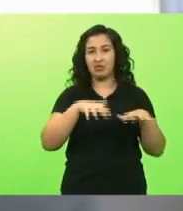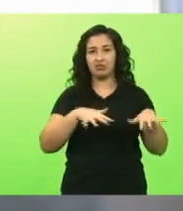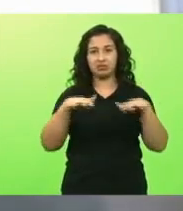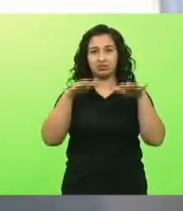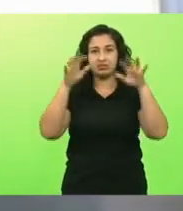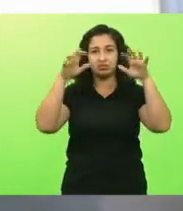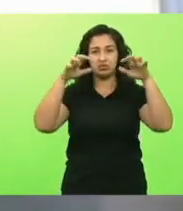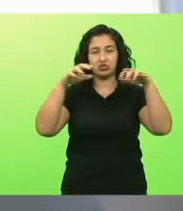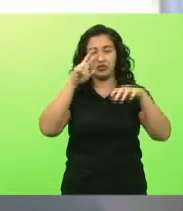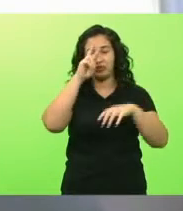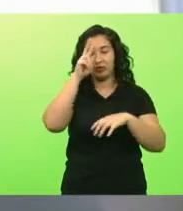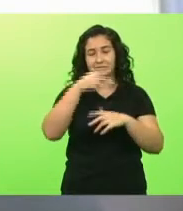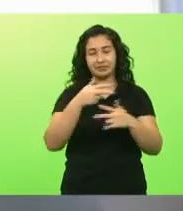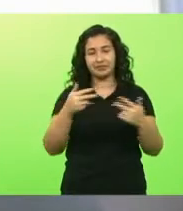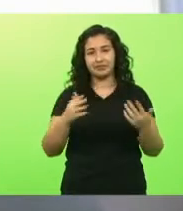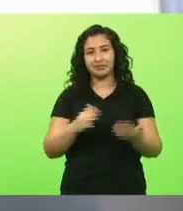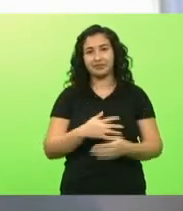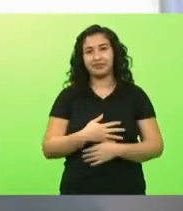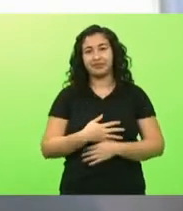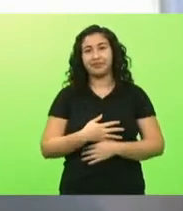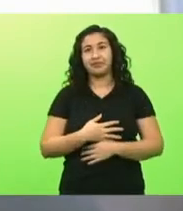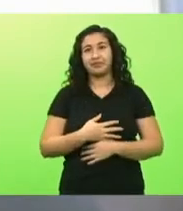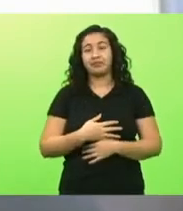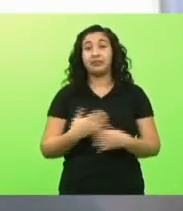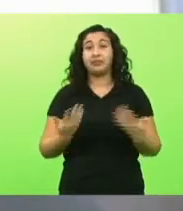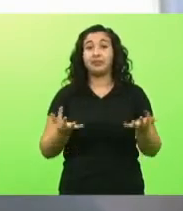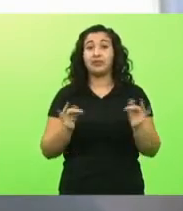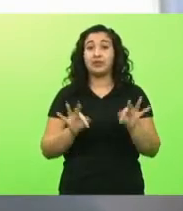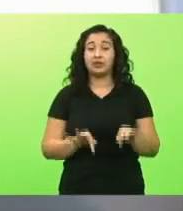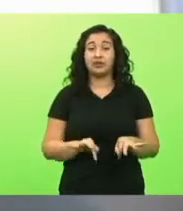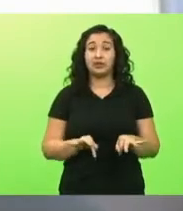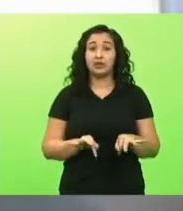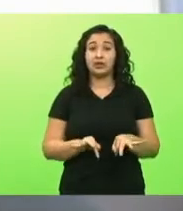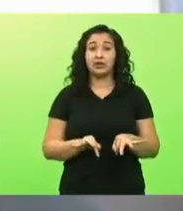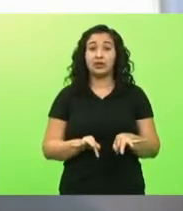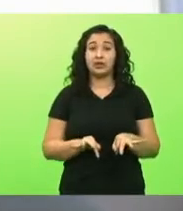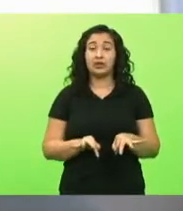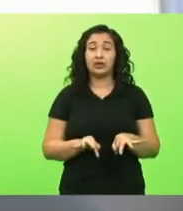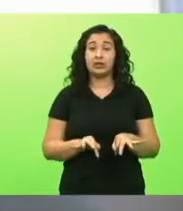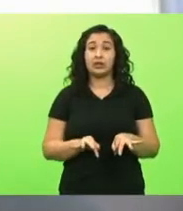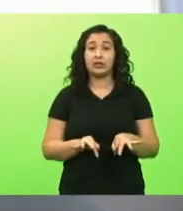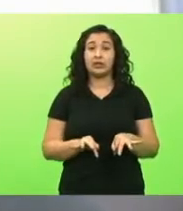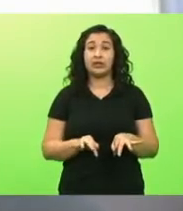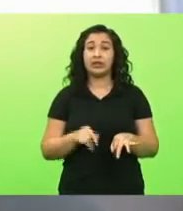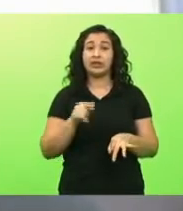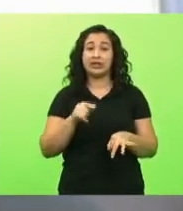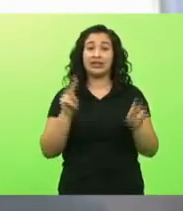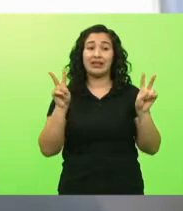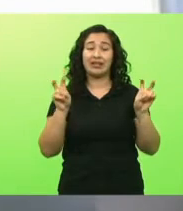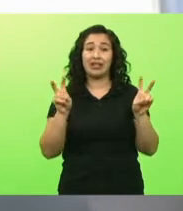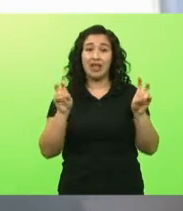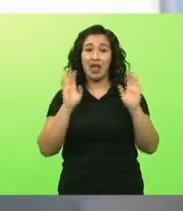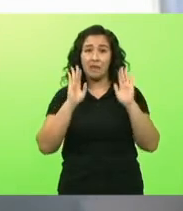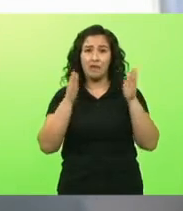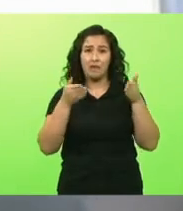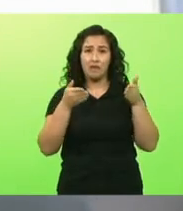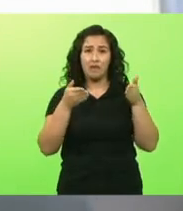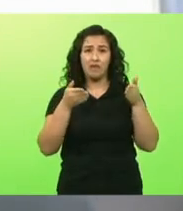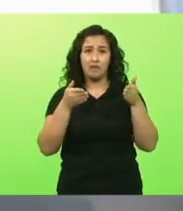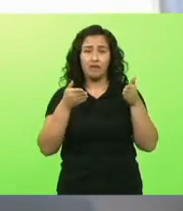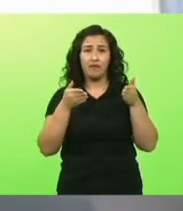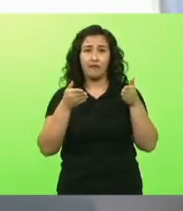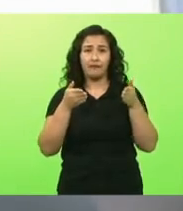E exatamente diante deste contexto e desta